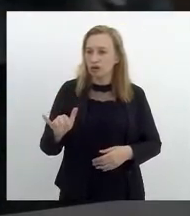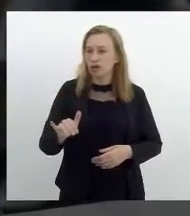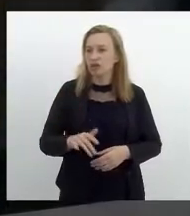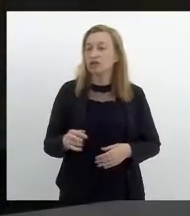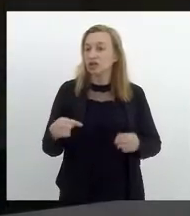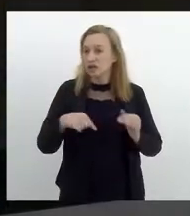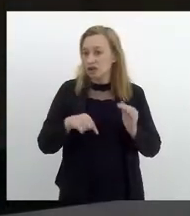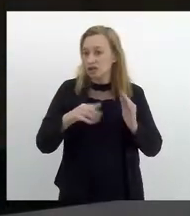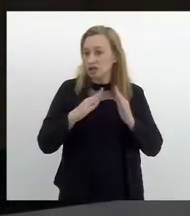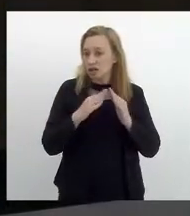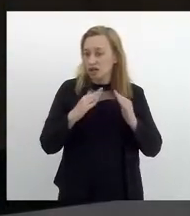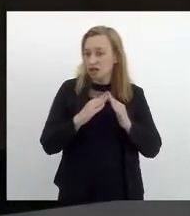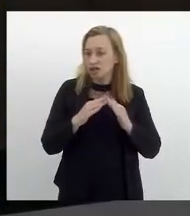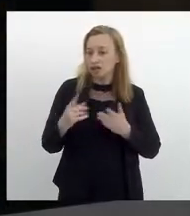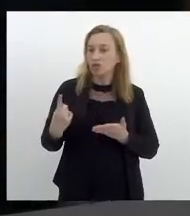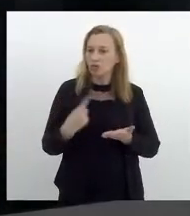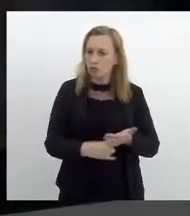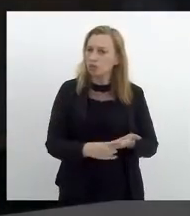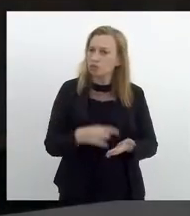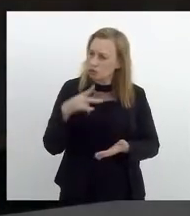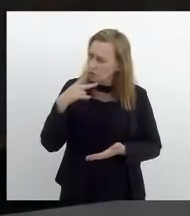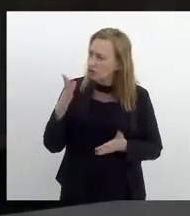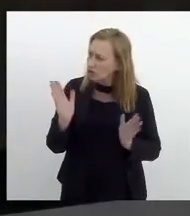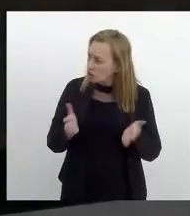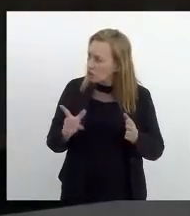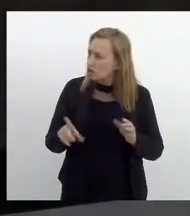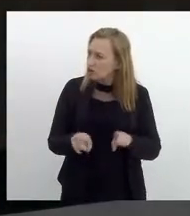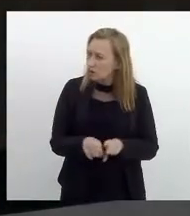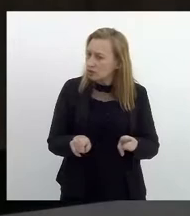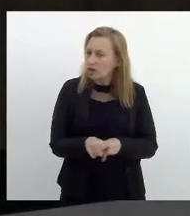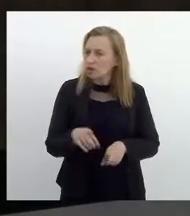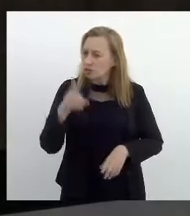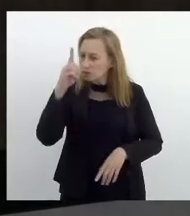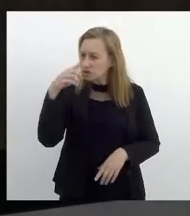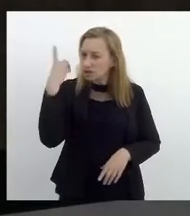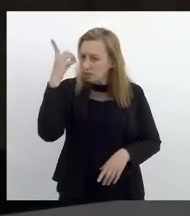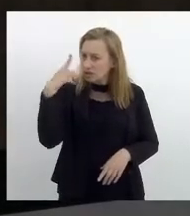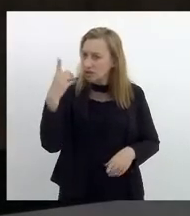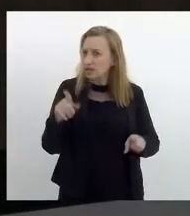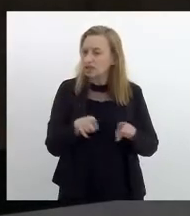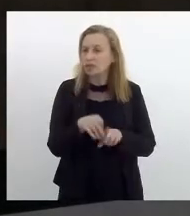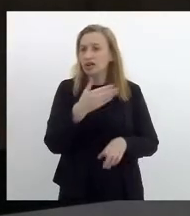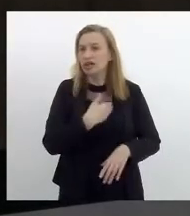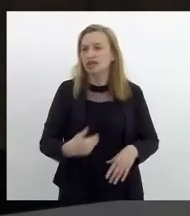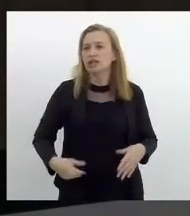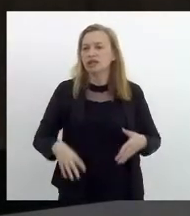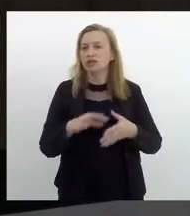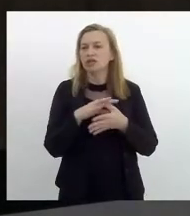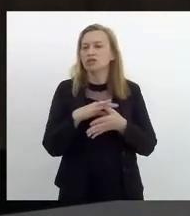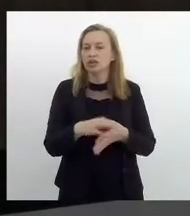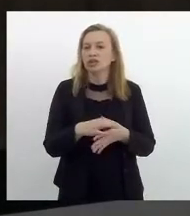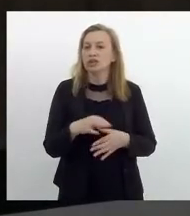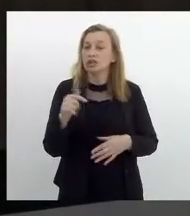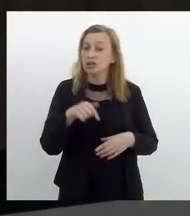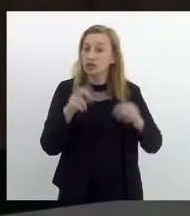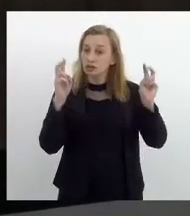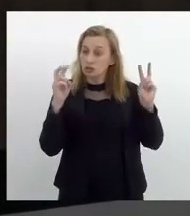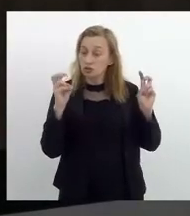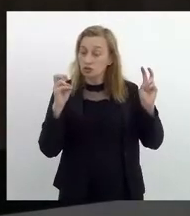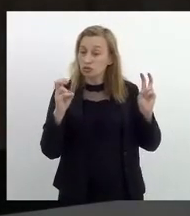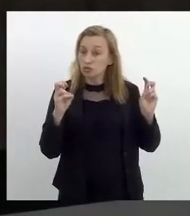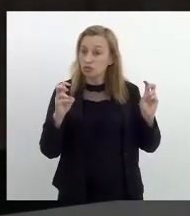esta casa, que tem compromisso, eu estou falando agora também como deputado e líder do governo, que neste caso específico, nós,